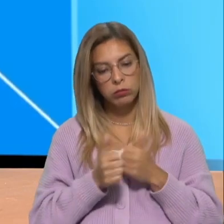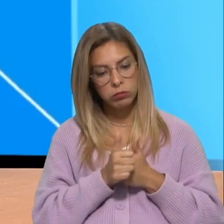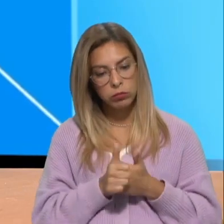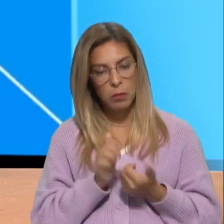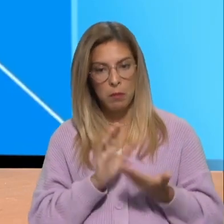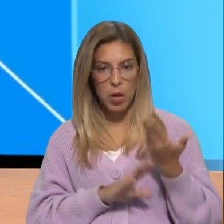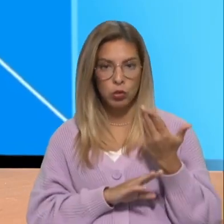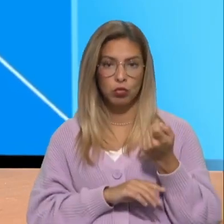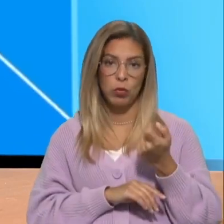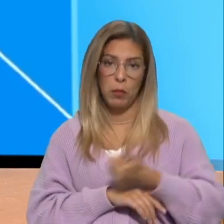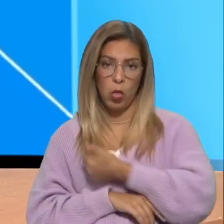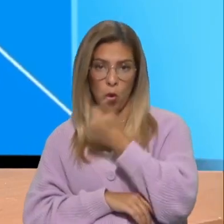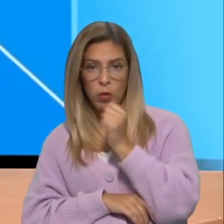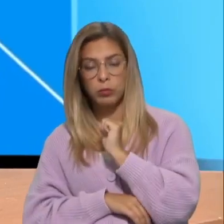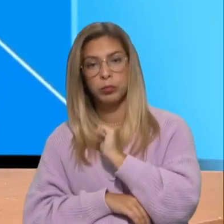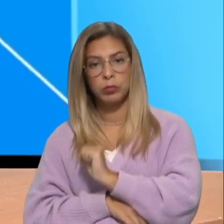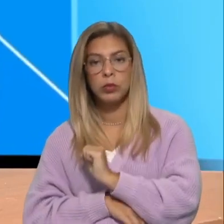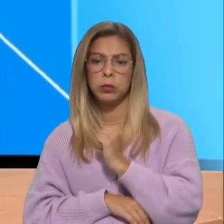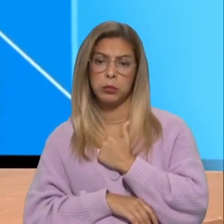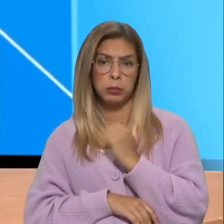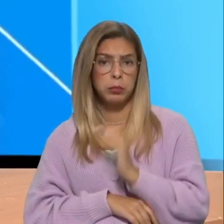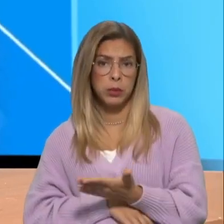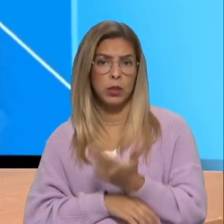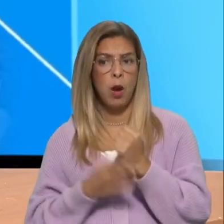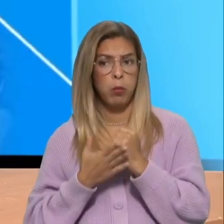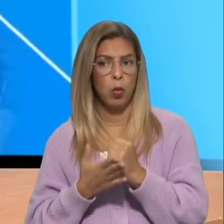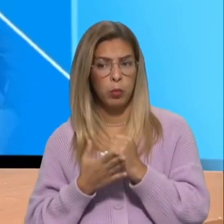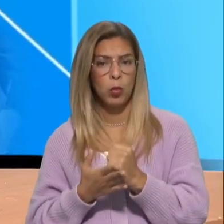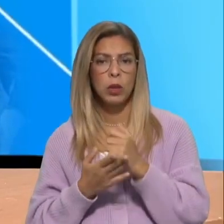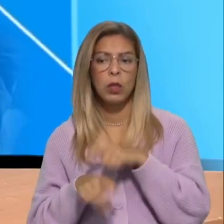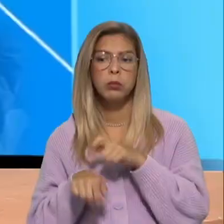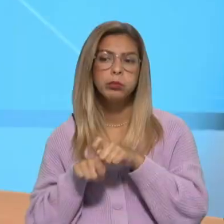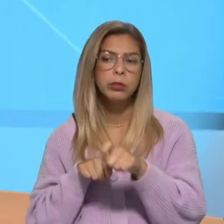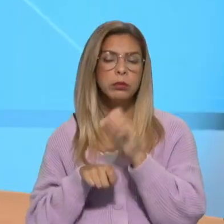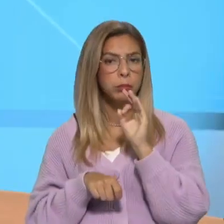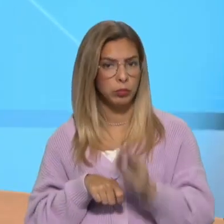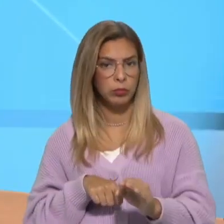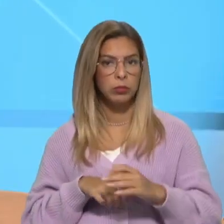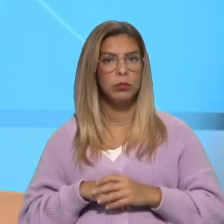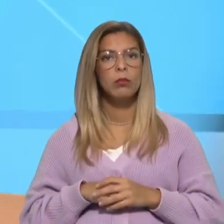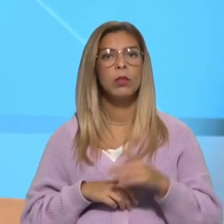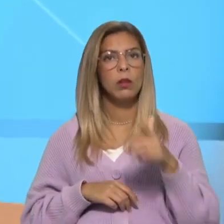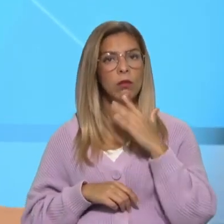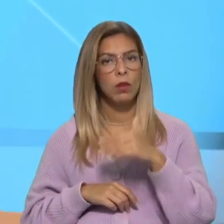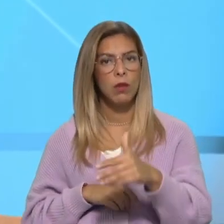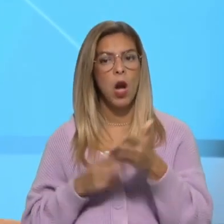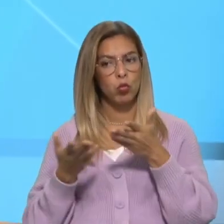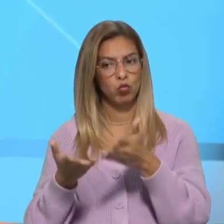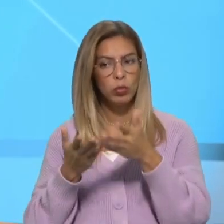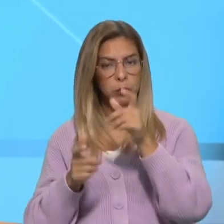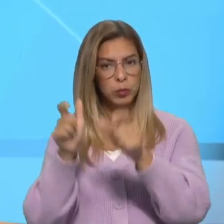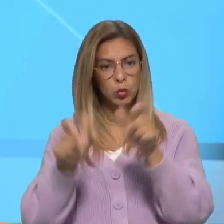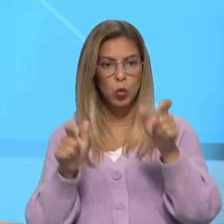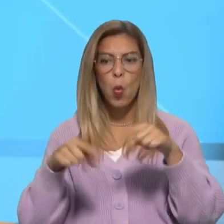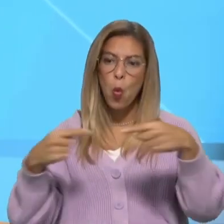pelas pessoas que aqui chegam e que precisam do nosso apoio num determinado momento. Um texto que, por certo, vai ajudar também muitas outras pessoas a fazer mais e melhor